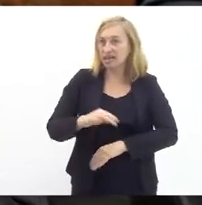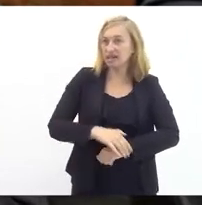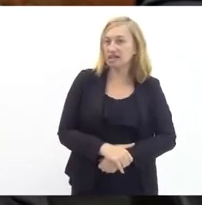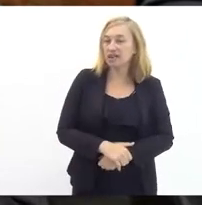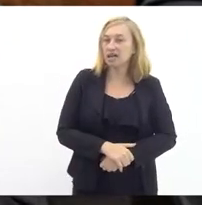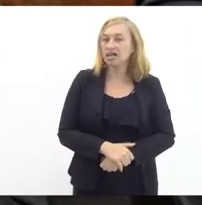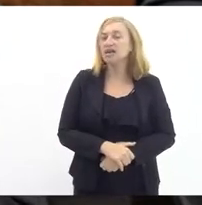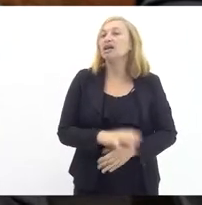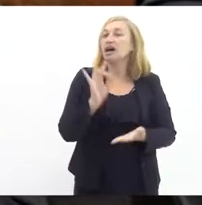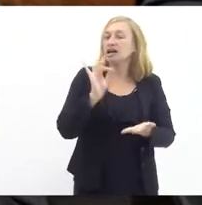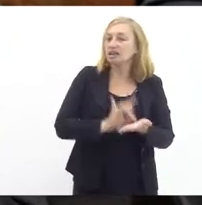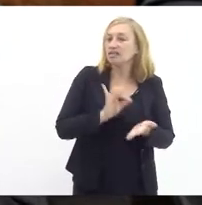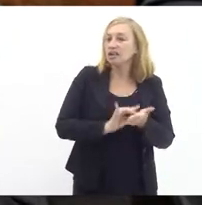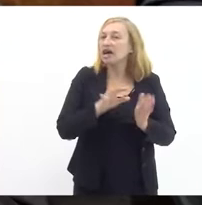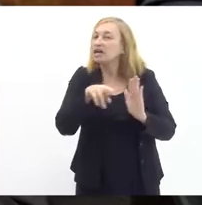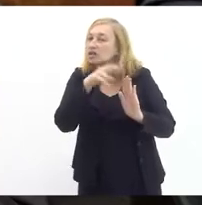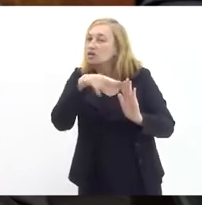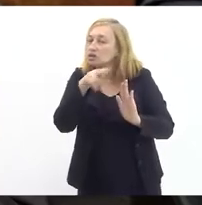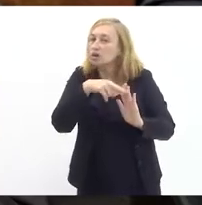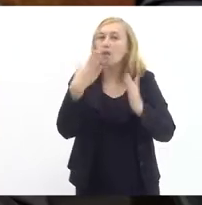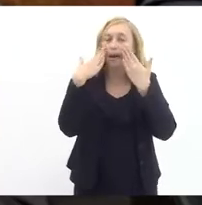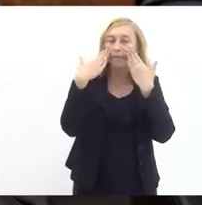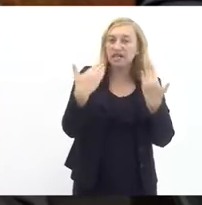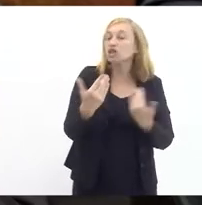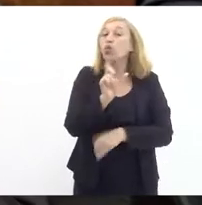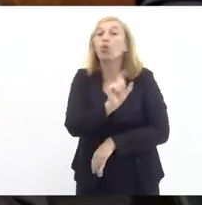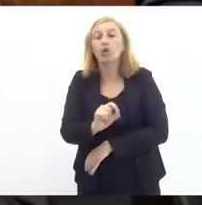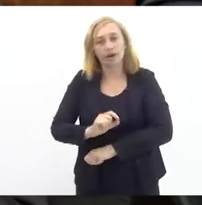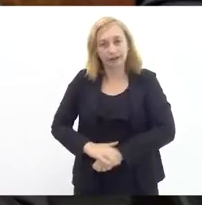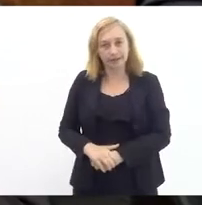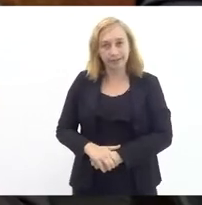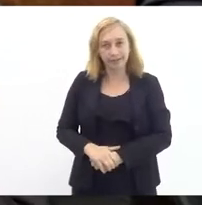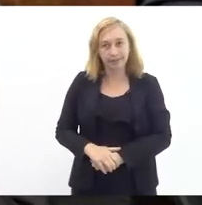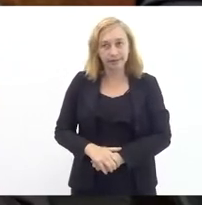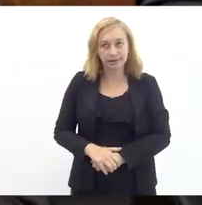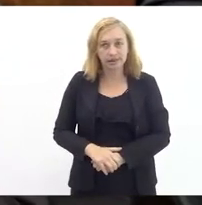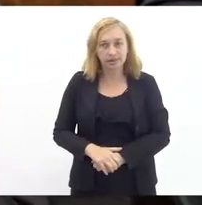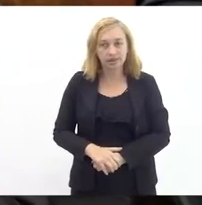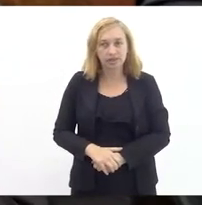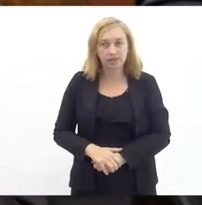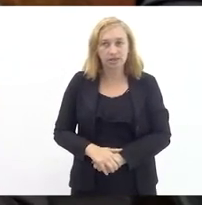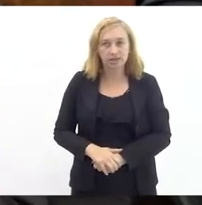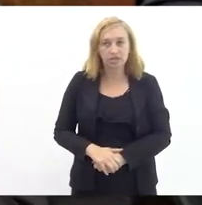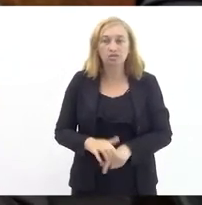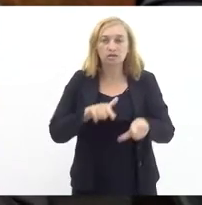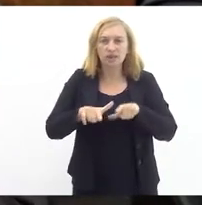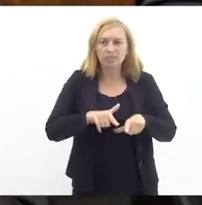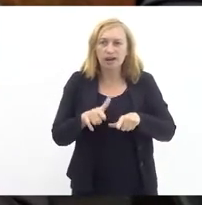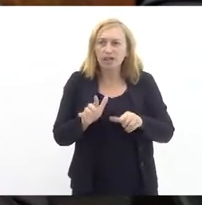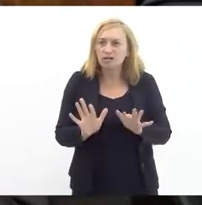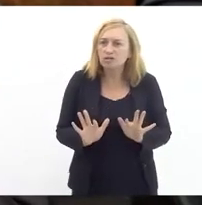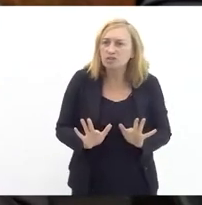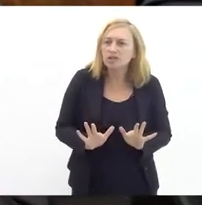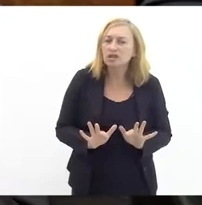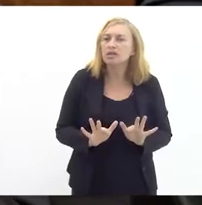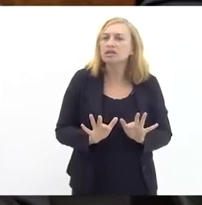ela, na verdade, ela apresenta as condições mínimas que devem ser